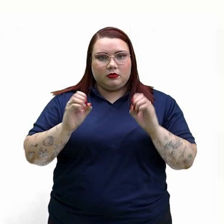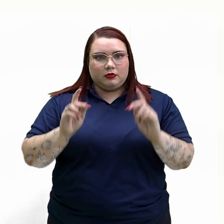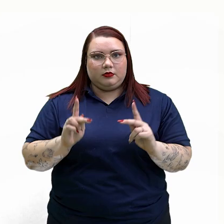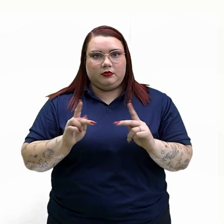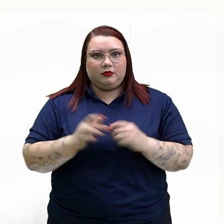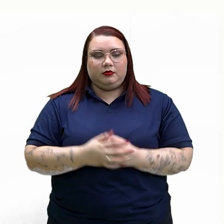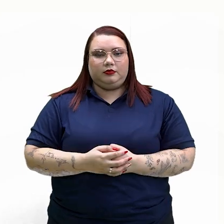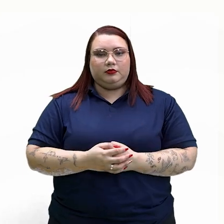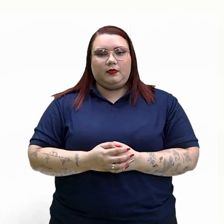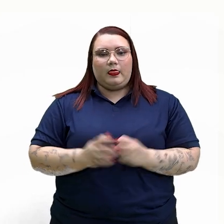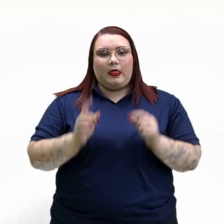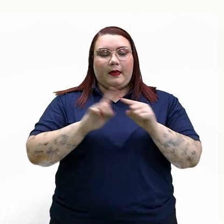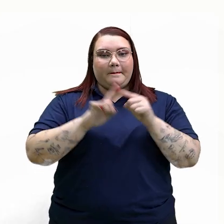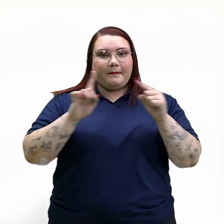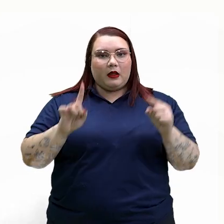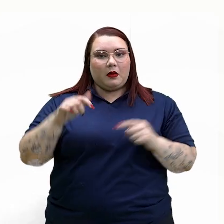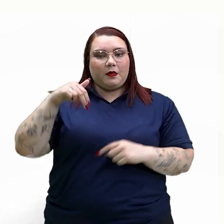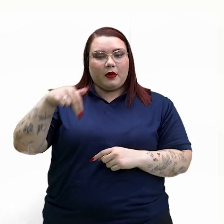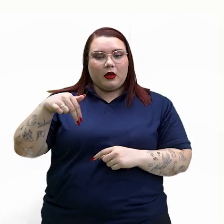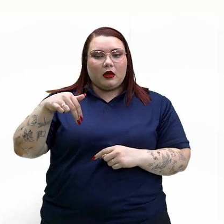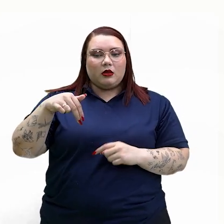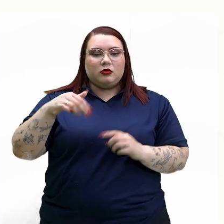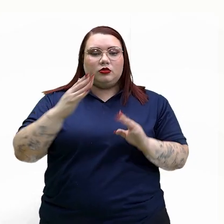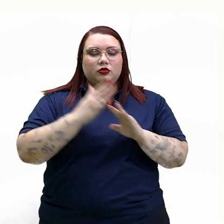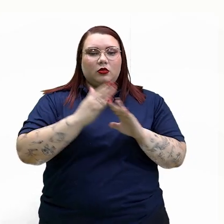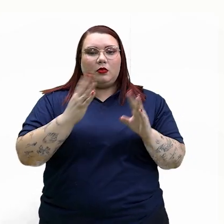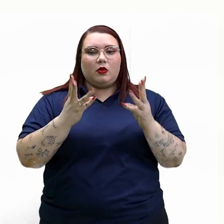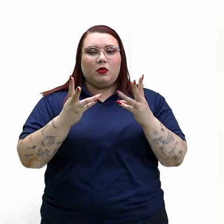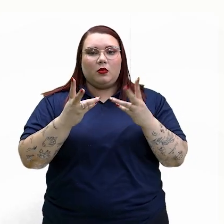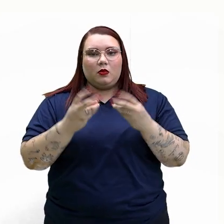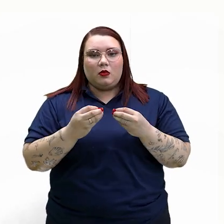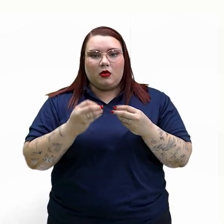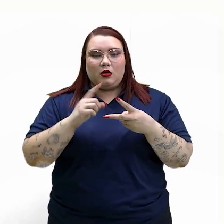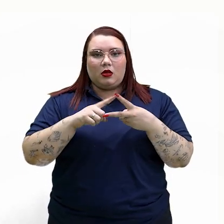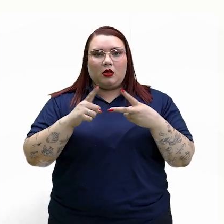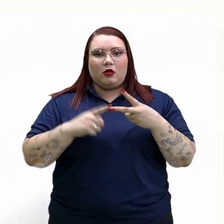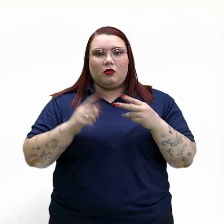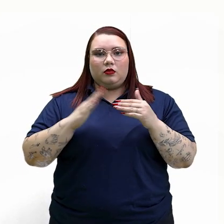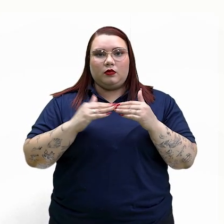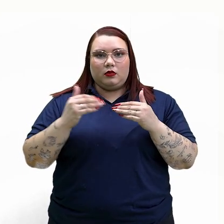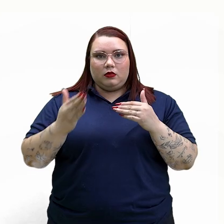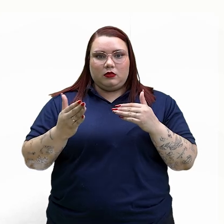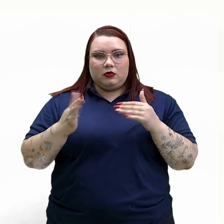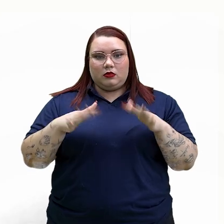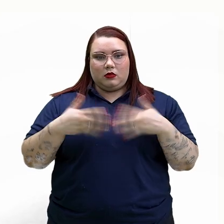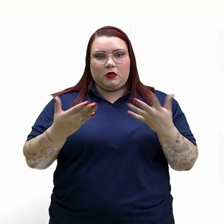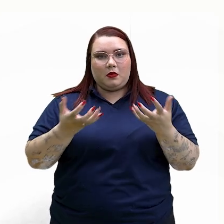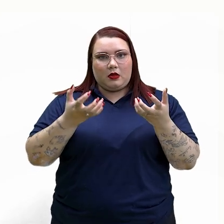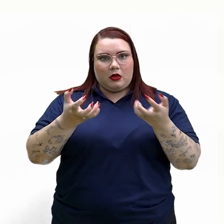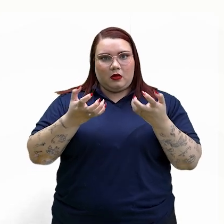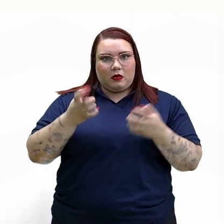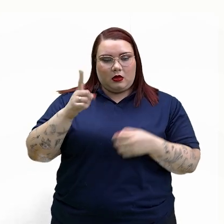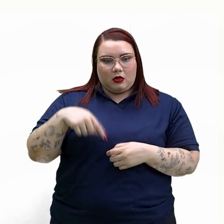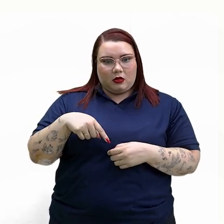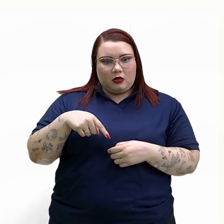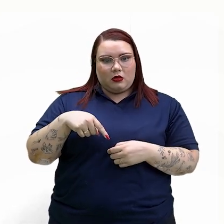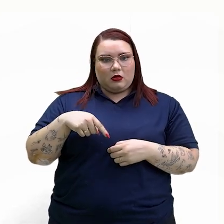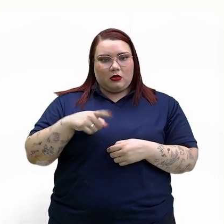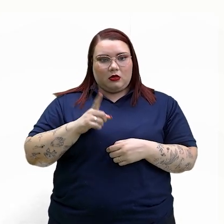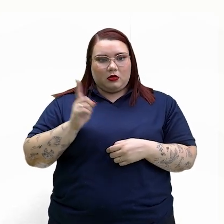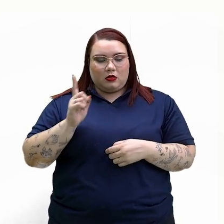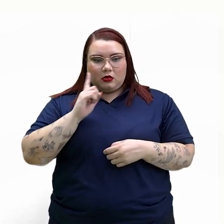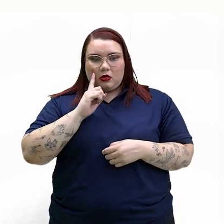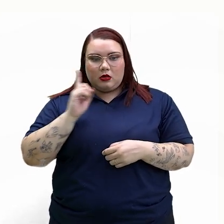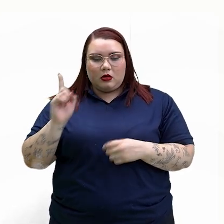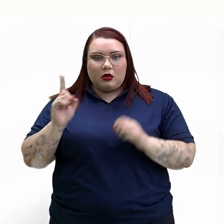certo? Só que esse n vai determinar o valor de cada ângulo externo. É isso que eu quero? Isso aqui,